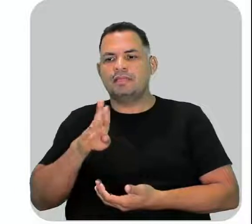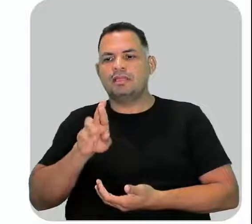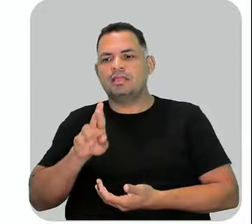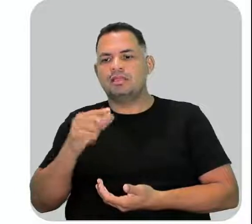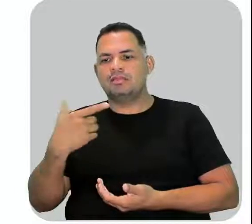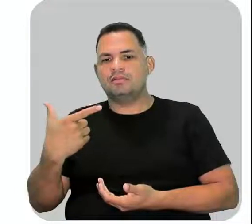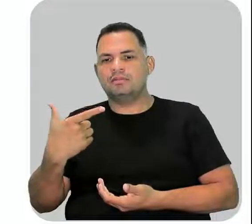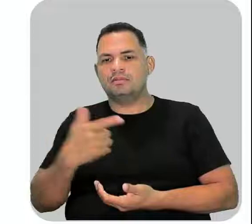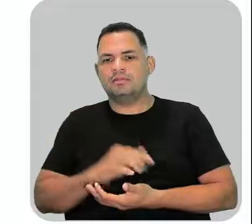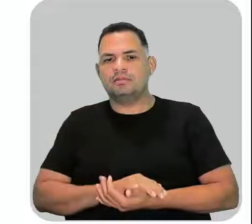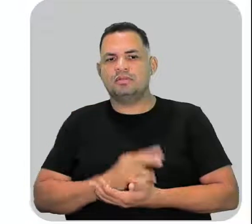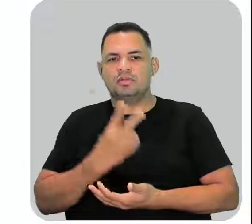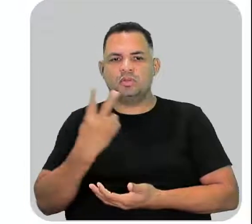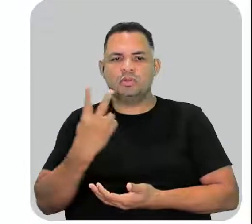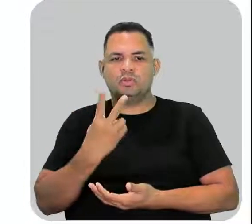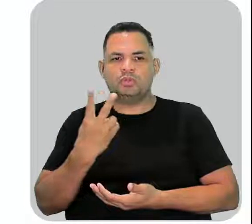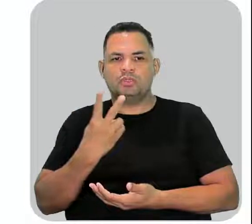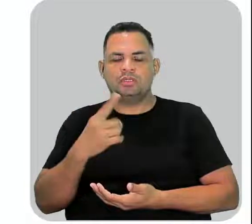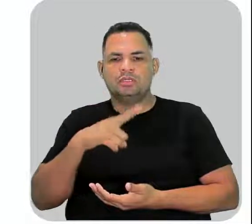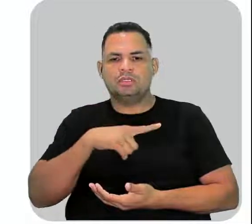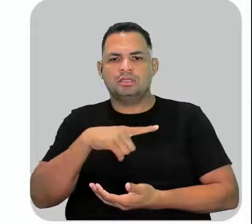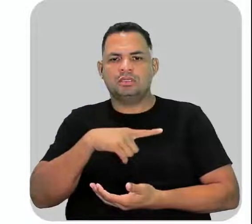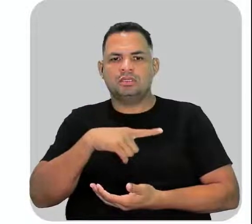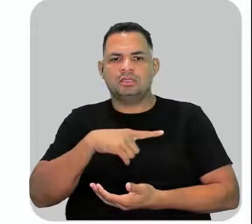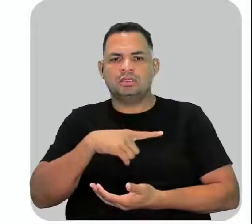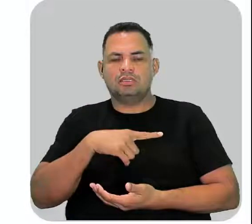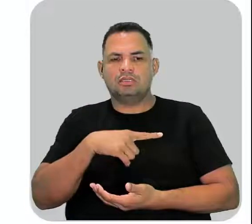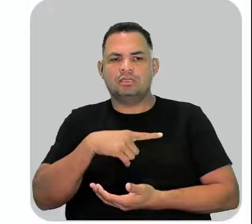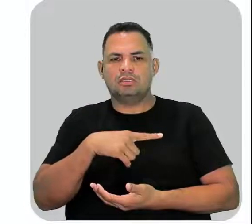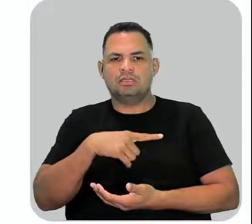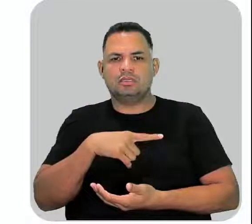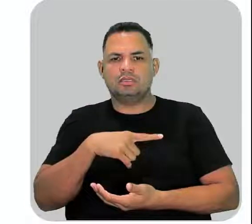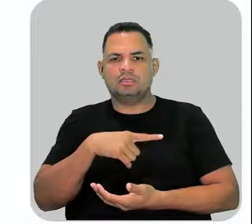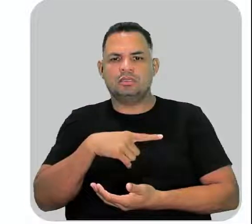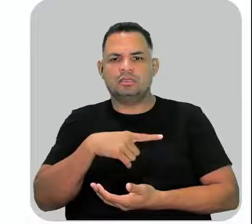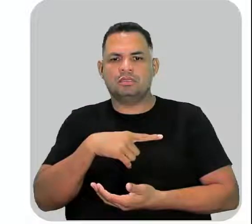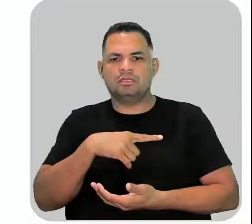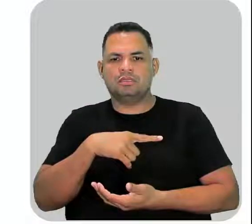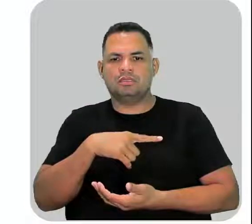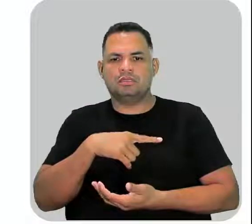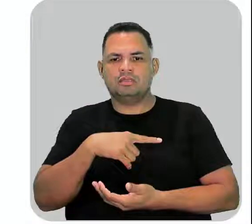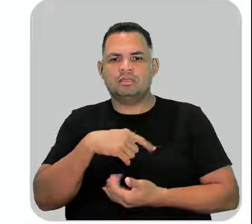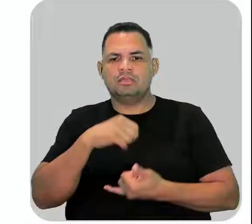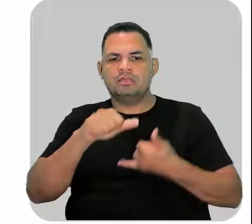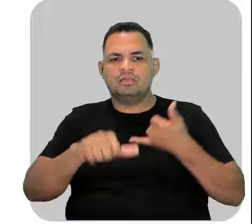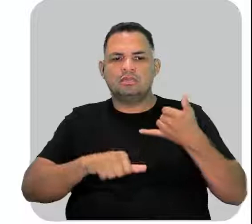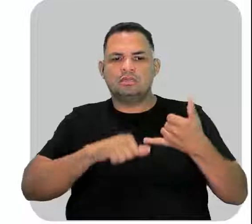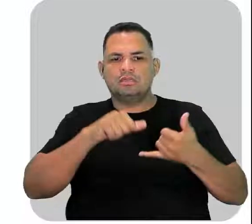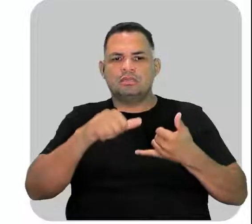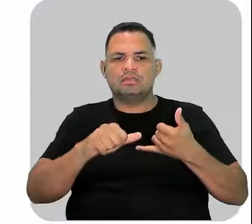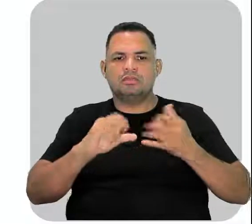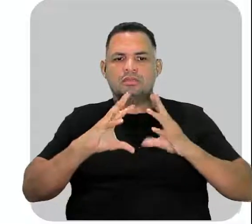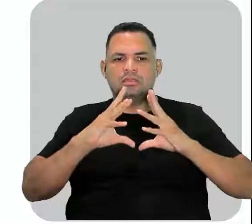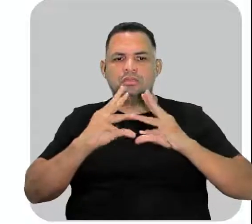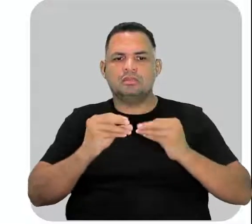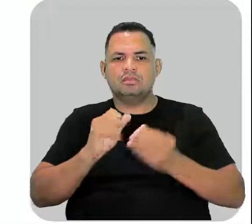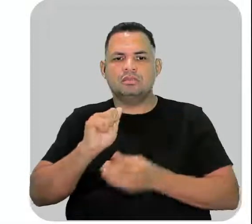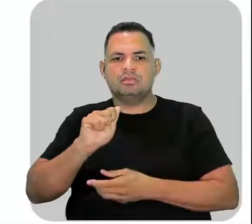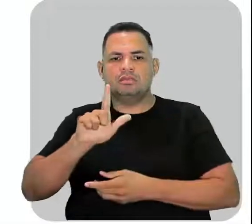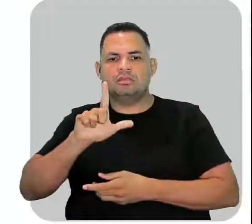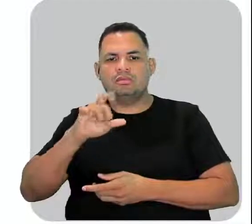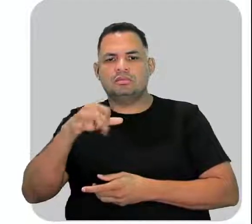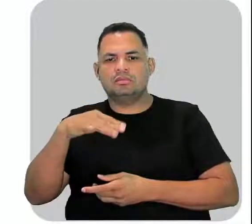Br2, né? 2 vezes, ou seja, eu vou ter a reação total do alcino aqui, eu quero qual é o